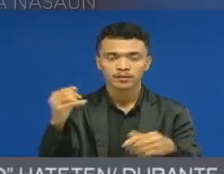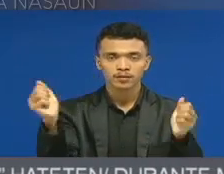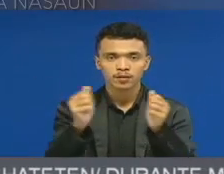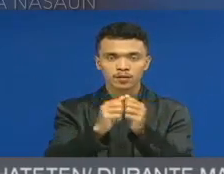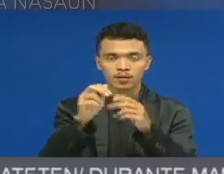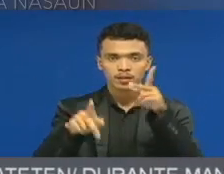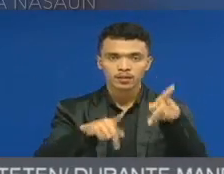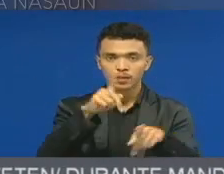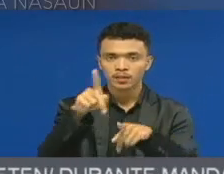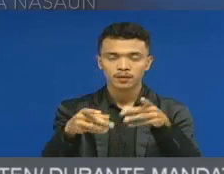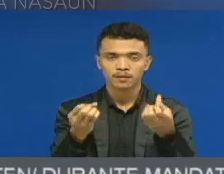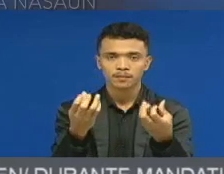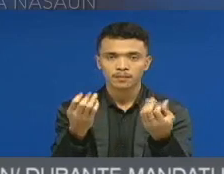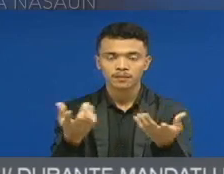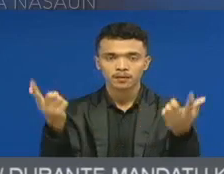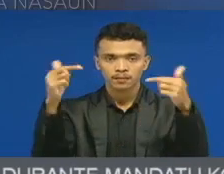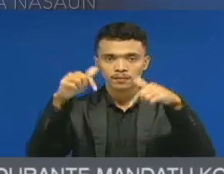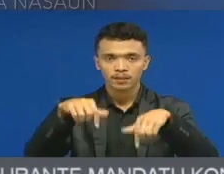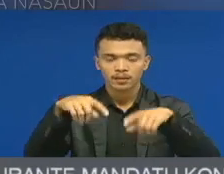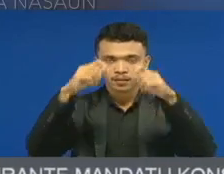sira my to timor